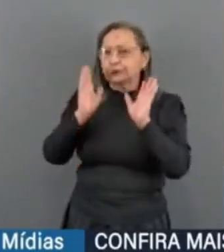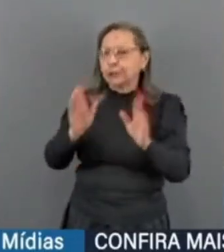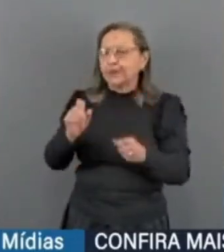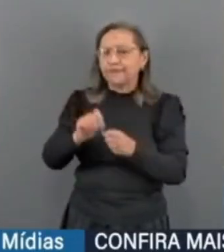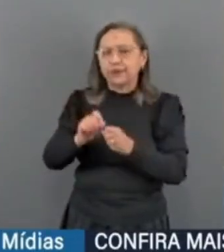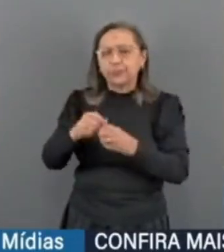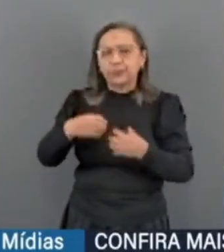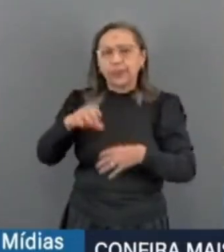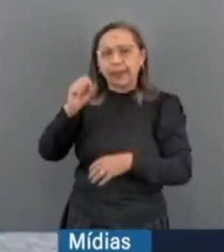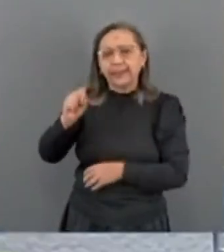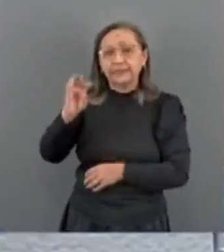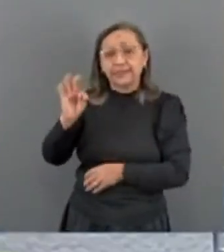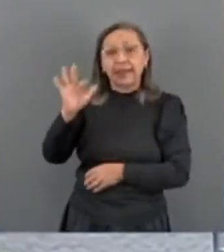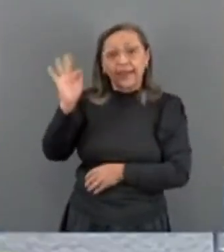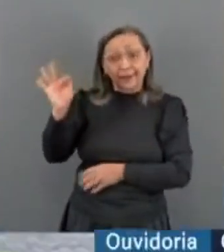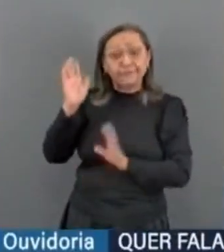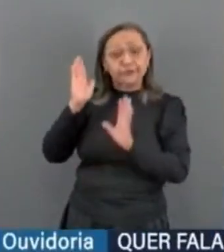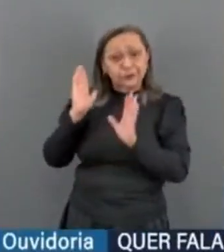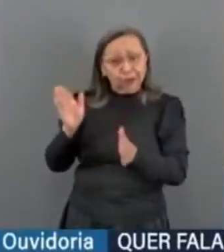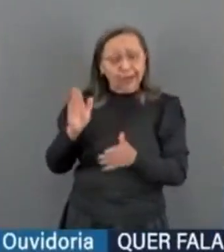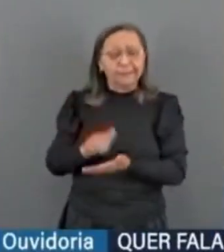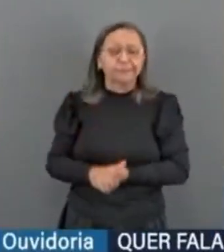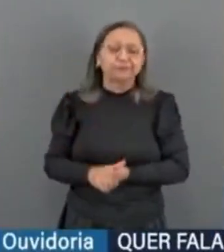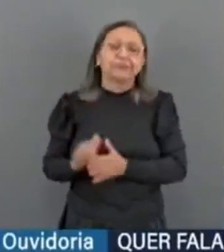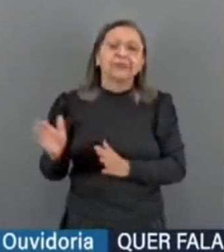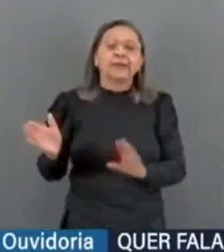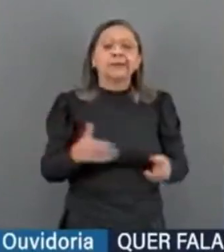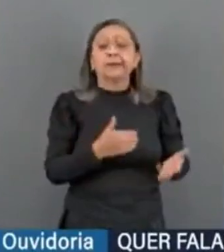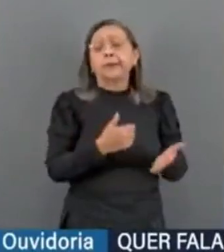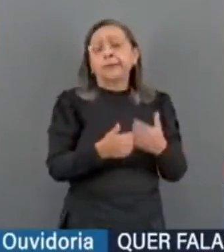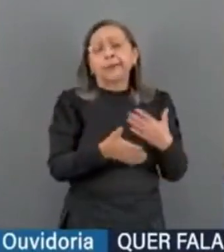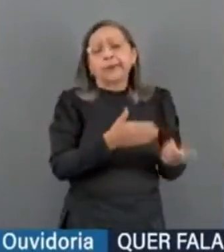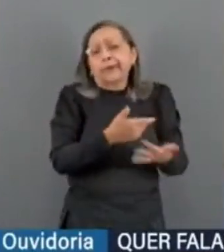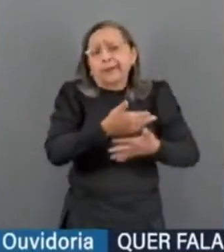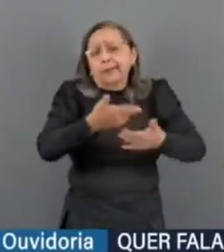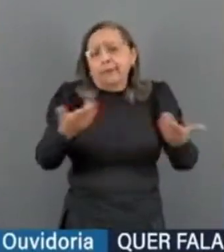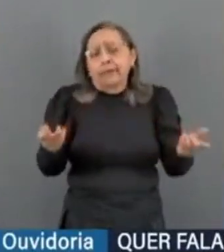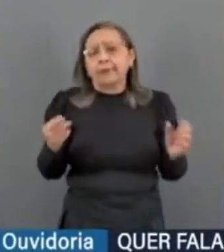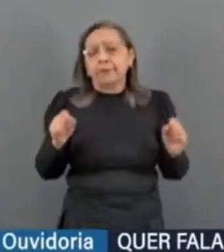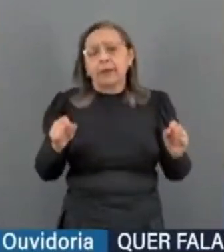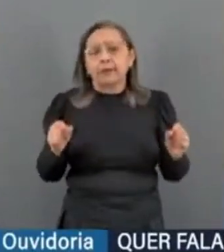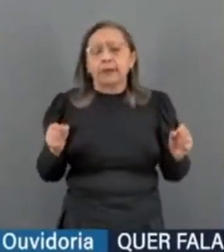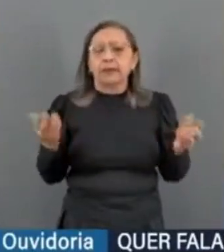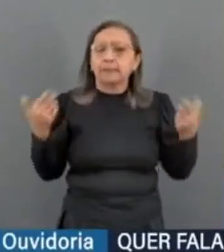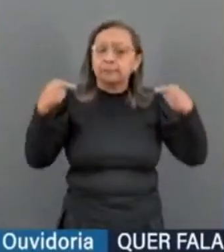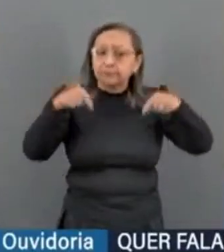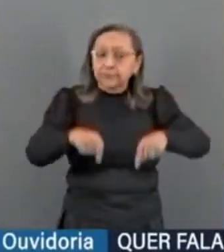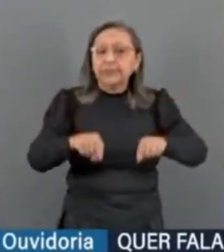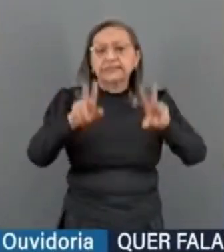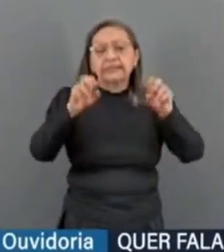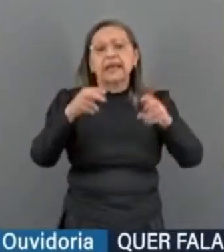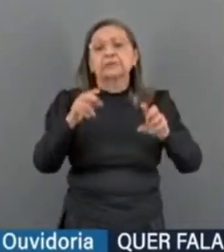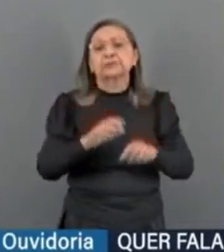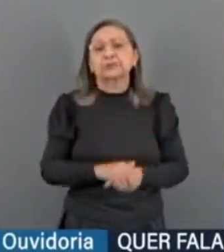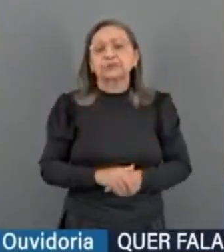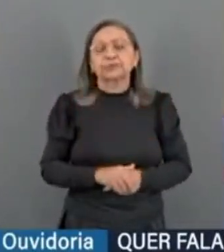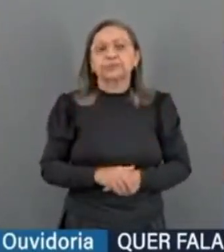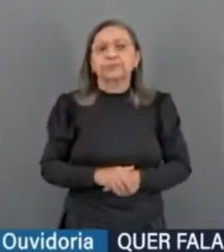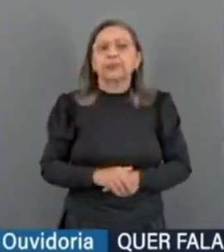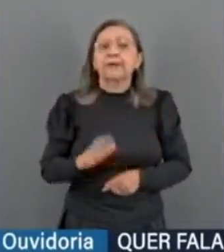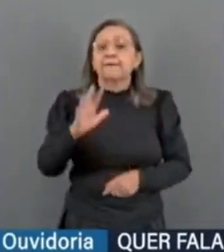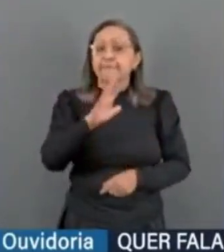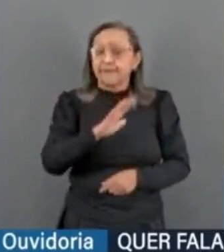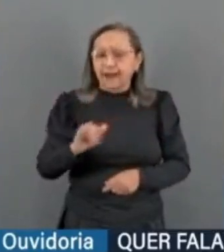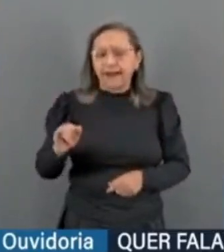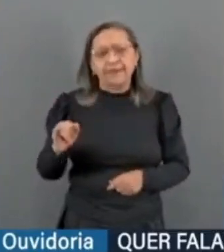pelo Supremo Tribunal Federal. E qualquer matéria que venha a tratar desse assunto, ela vai